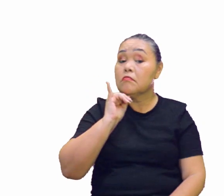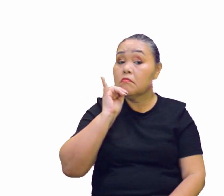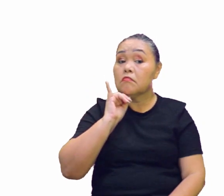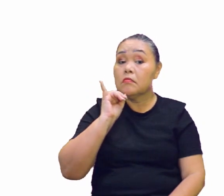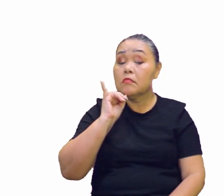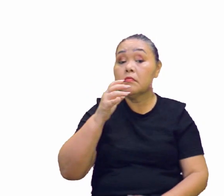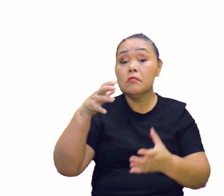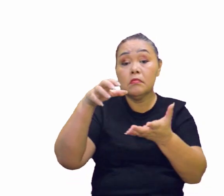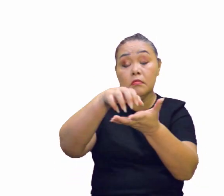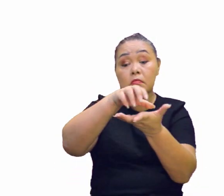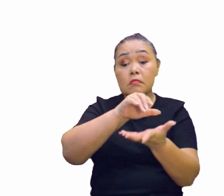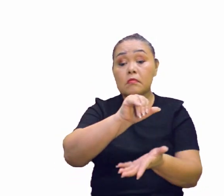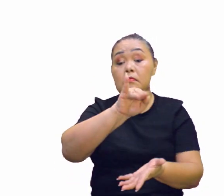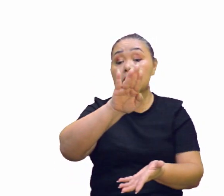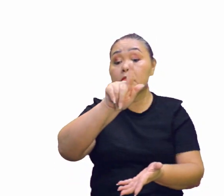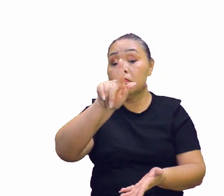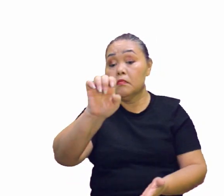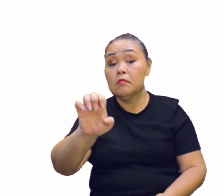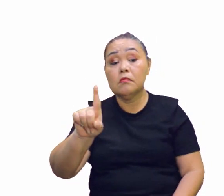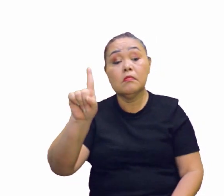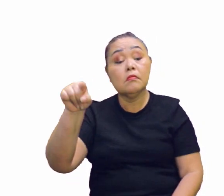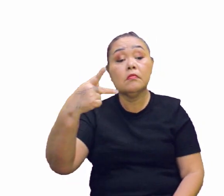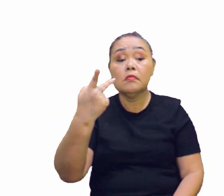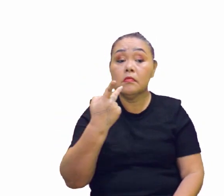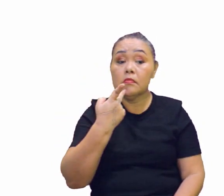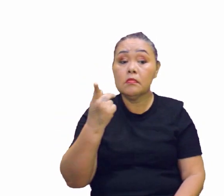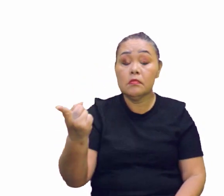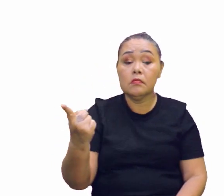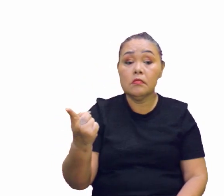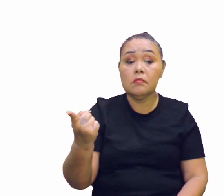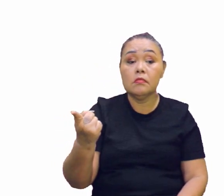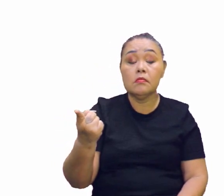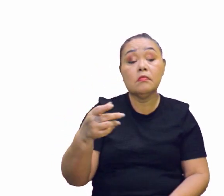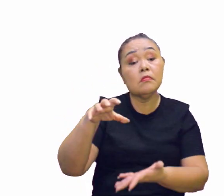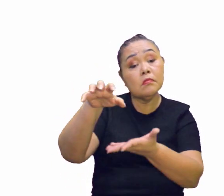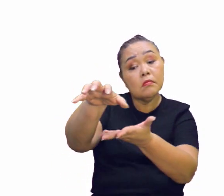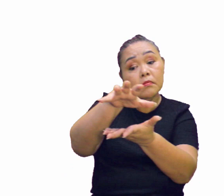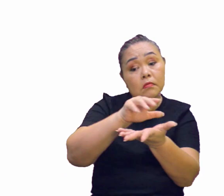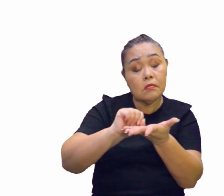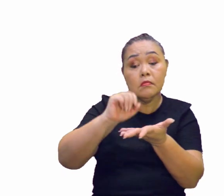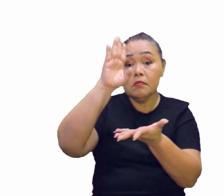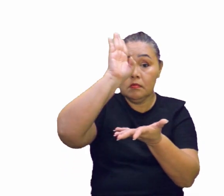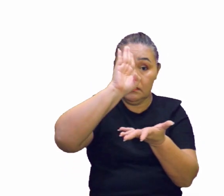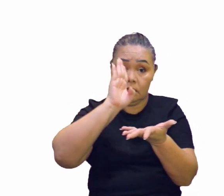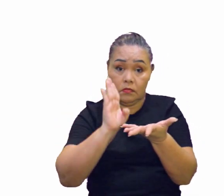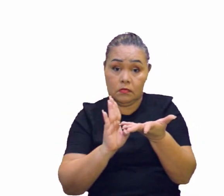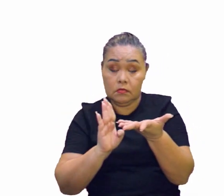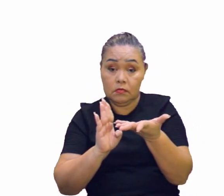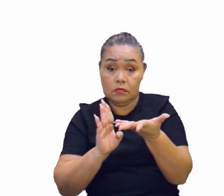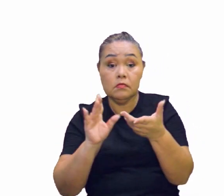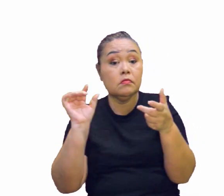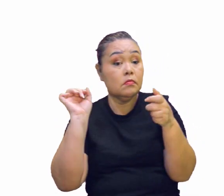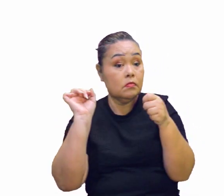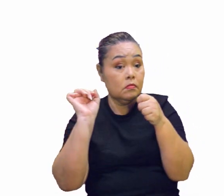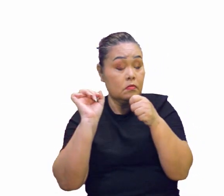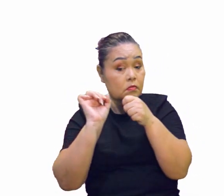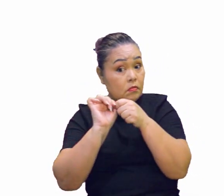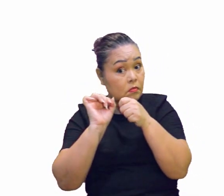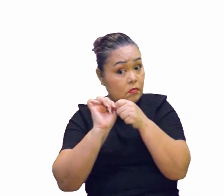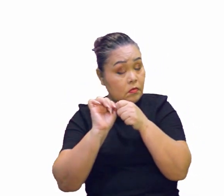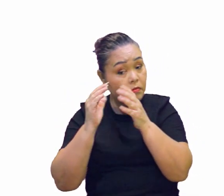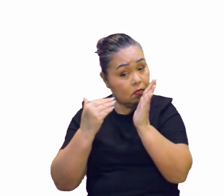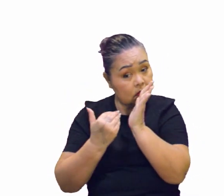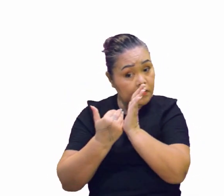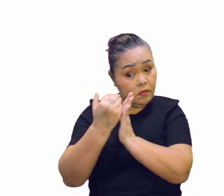das macro-regiões do IBGE, que foi uma regionalização do Brasil feita onde,